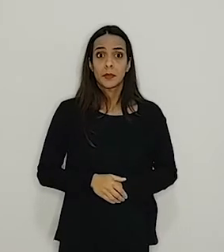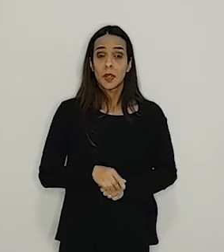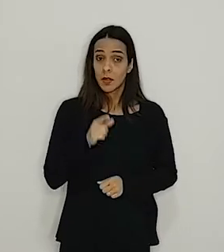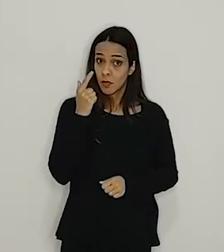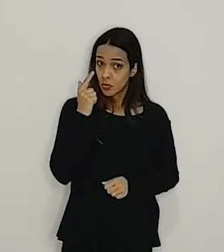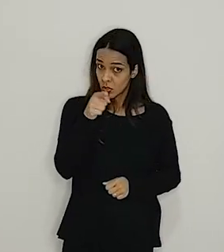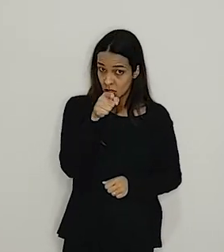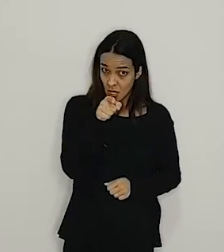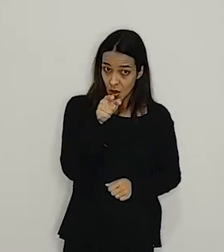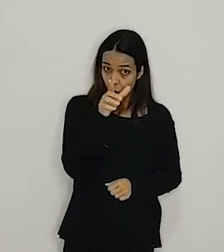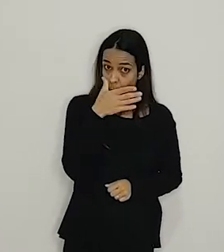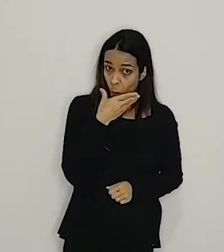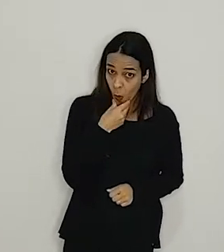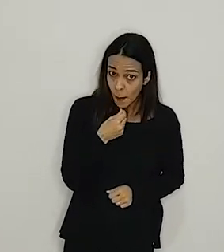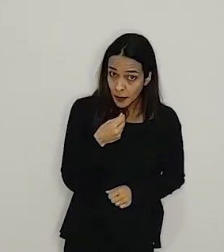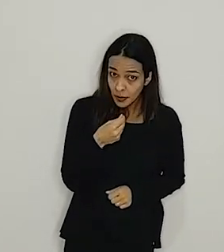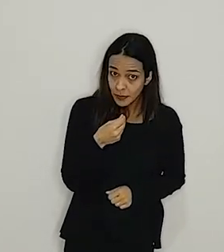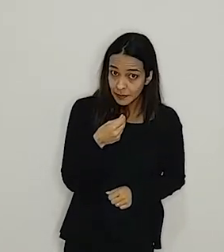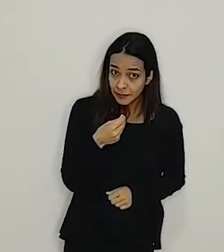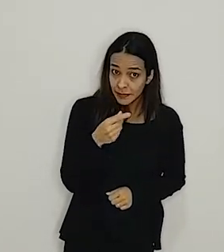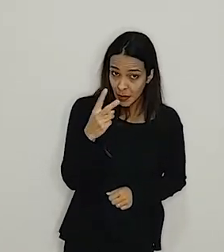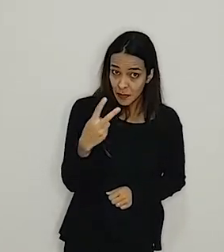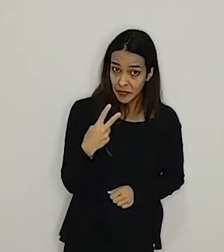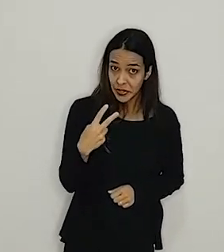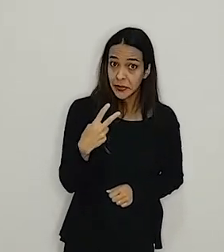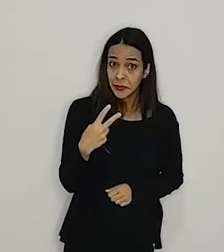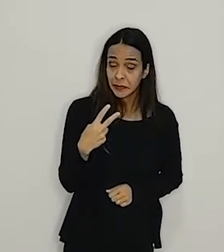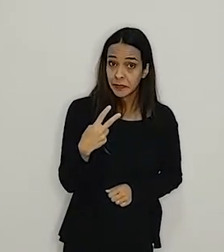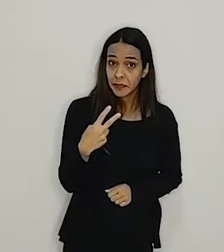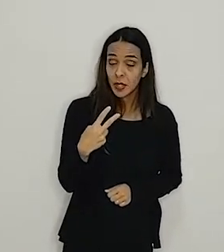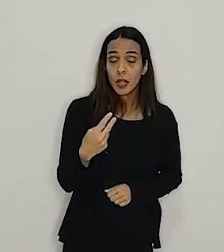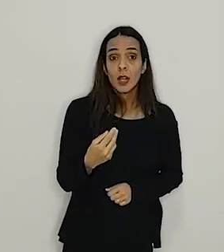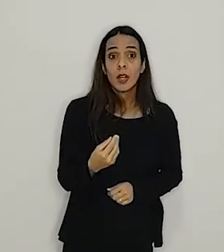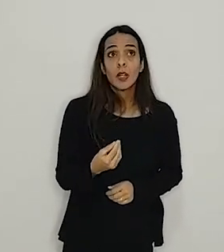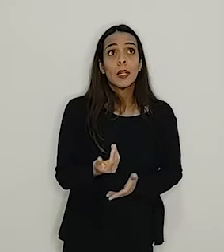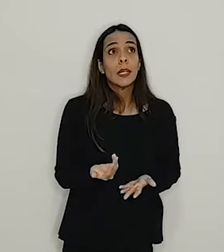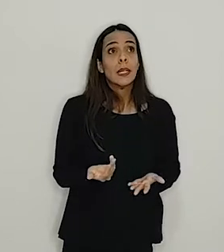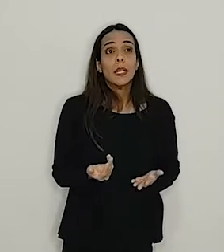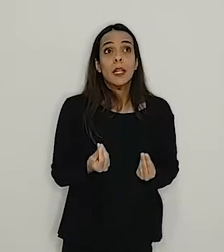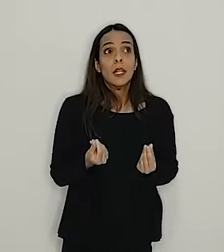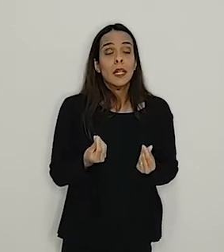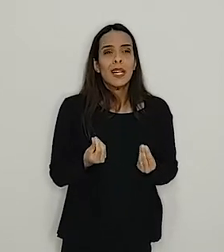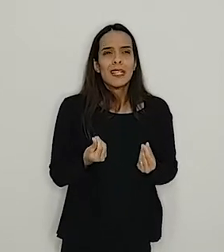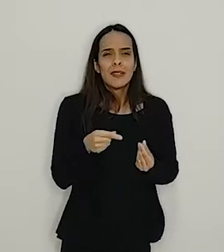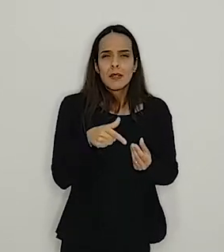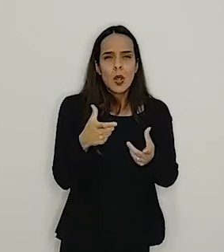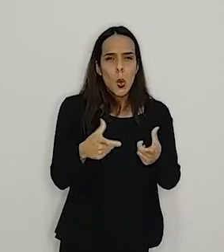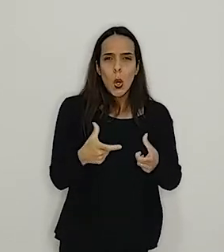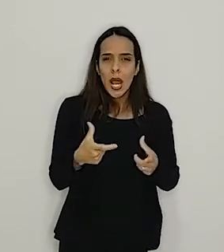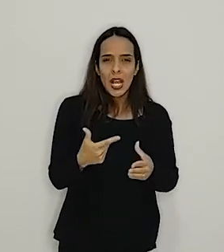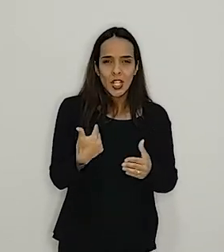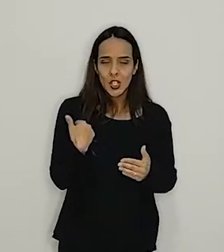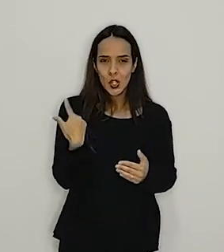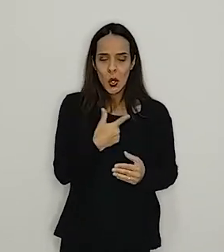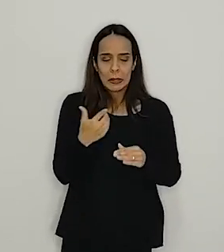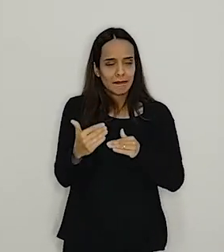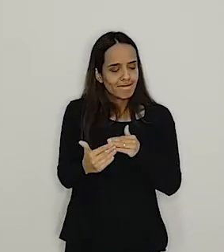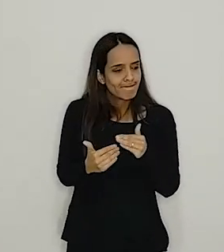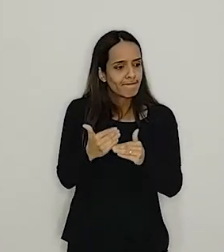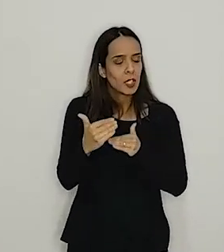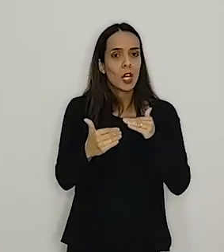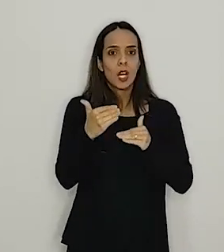E note, homem, você que está me ouvindo, a falta o quanto esse ambiente onde nós